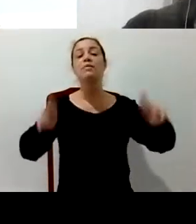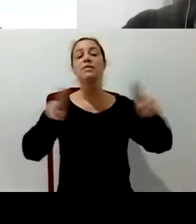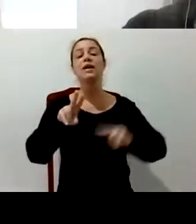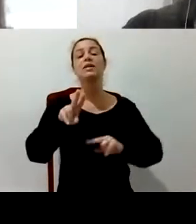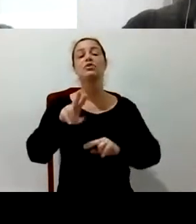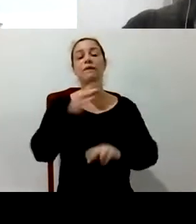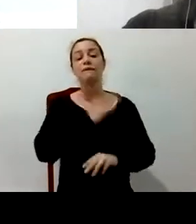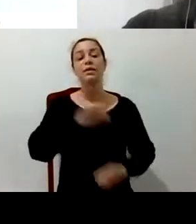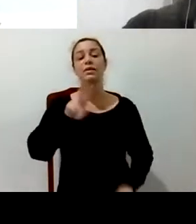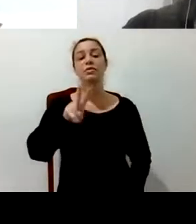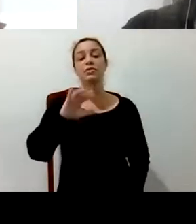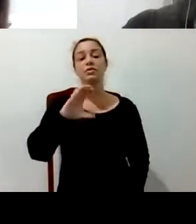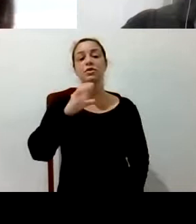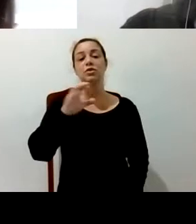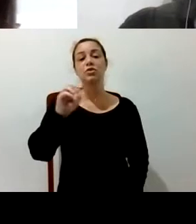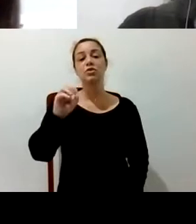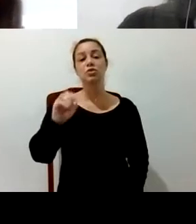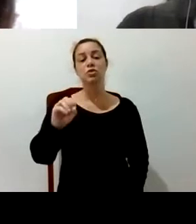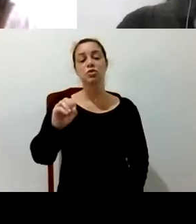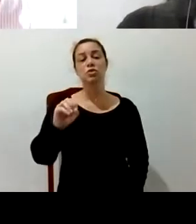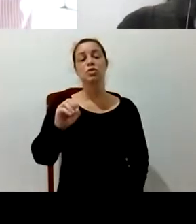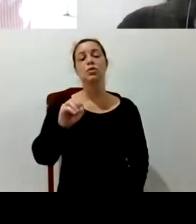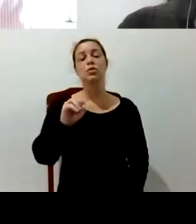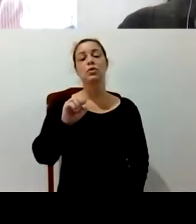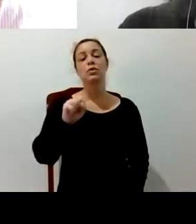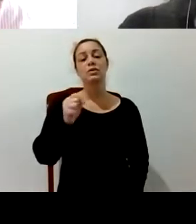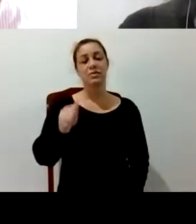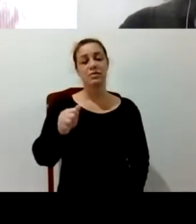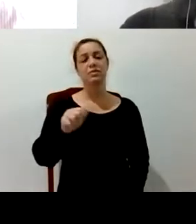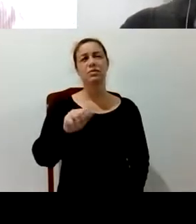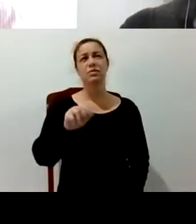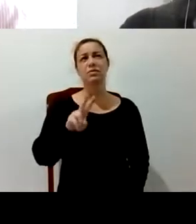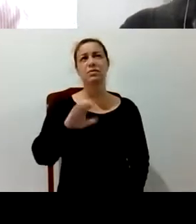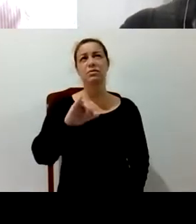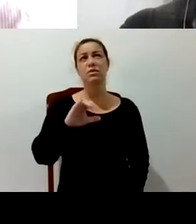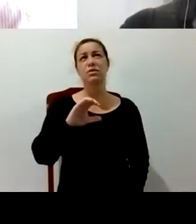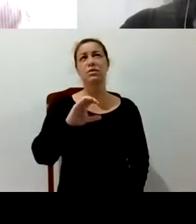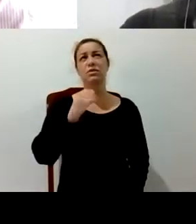Viçosa? É. Mais uma, Napoleona. Mais um.